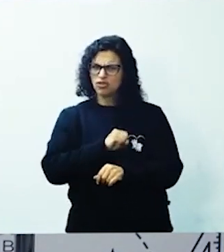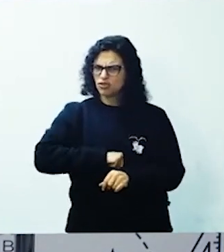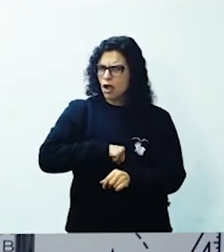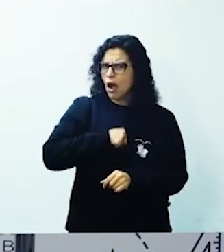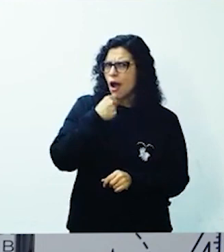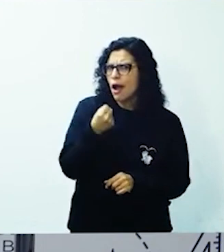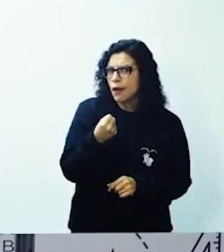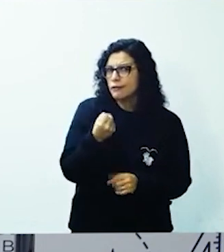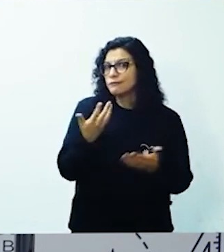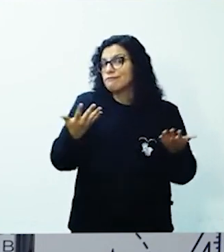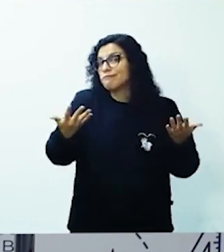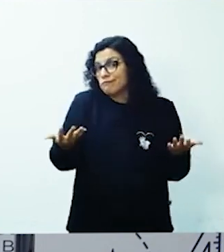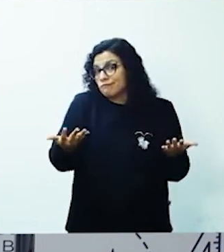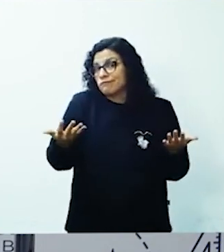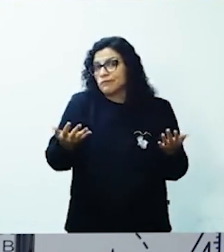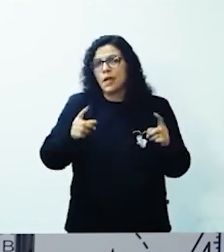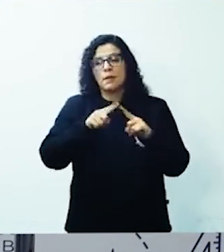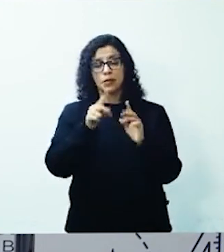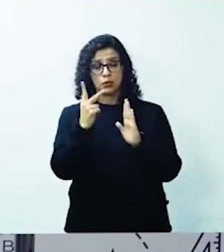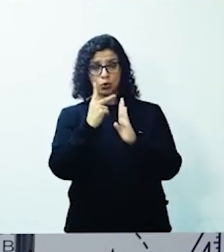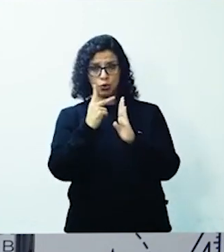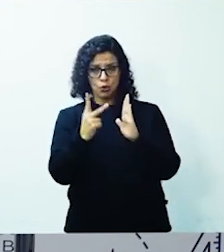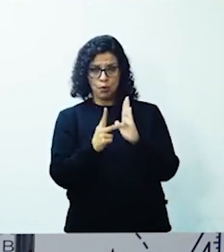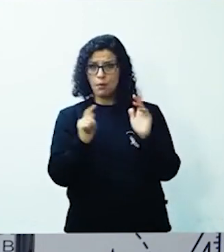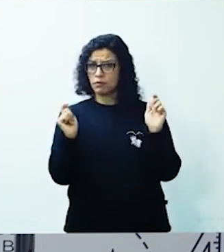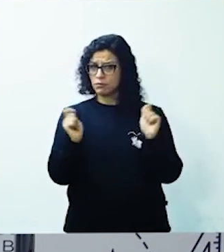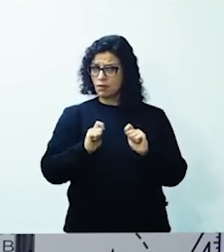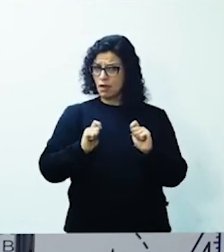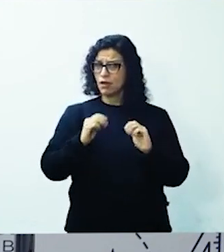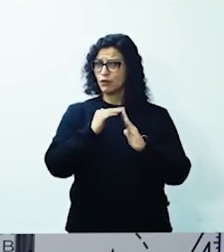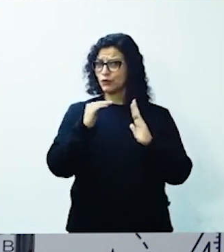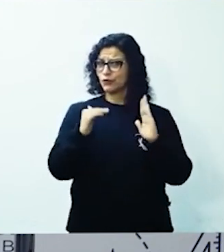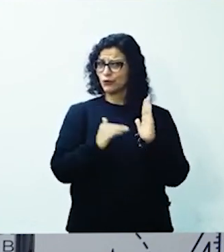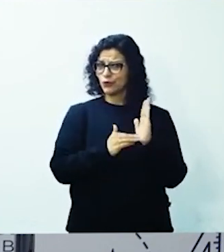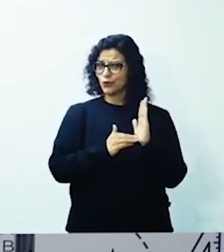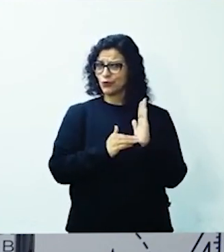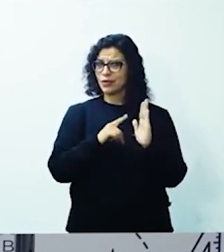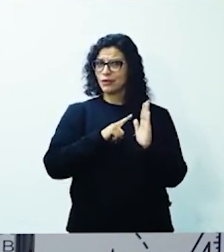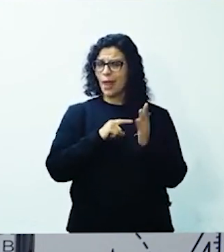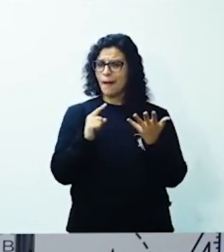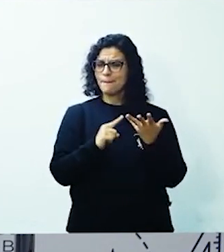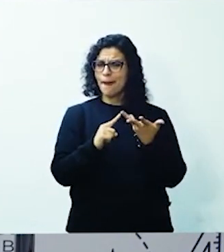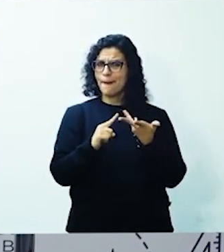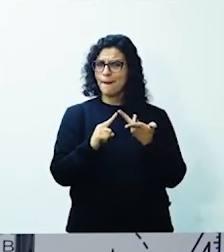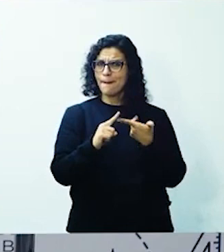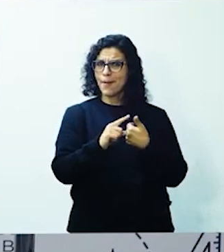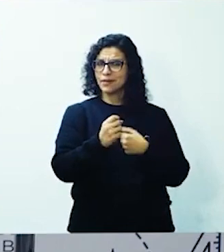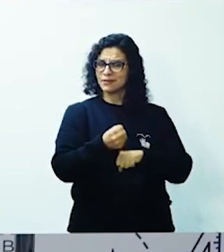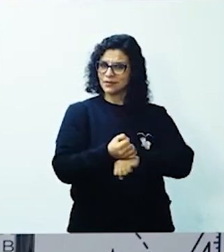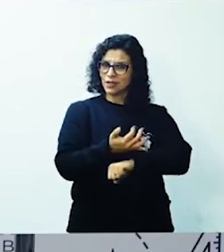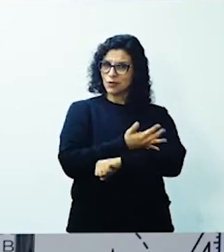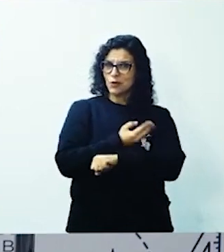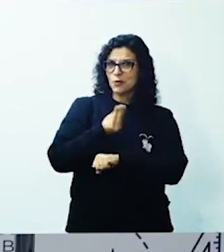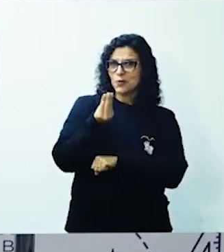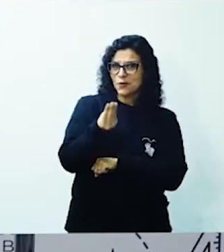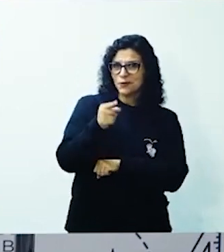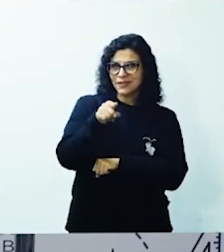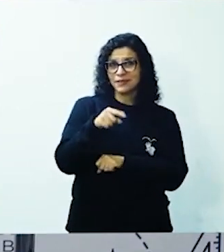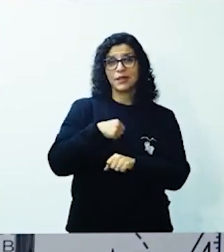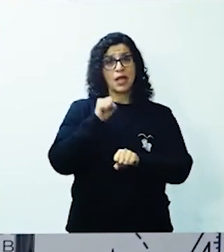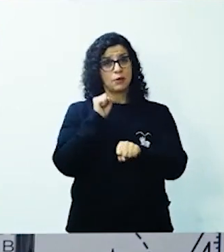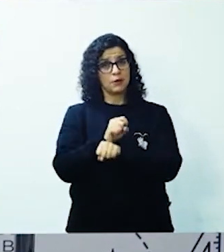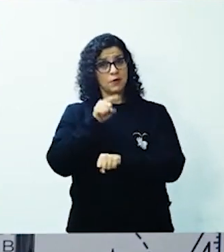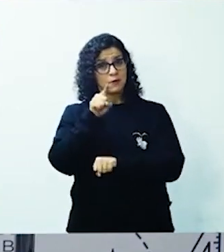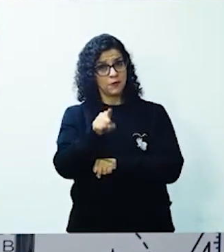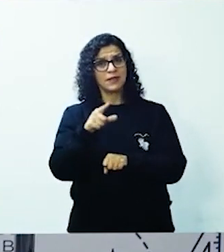raiva? Mas o poema pode tudo. Ele pode trazer todos esses sentimentos para você. Espero que